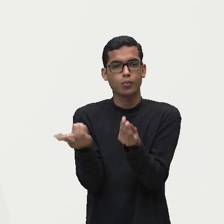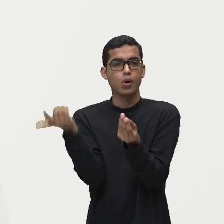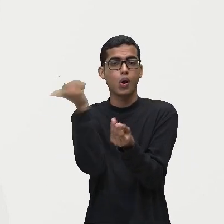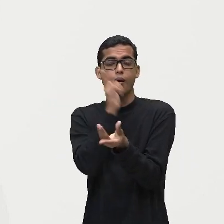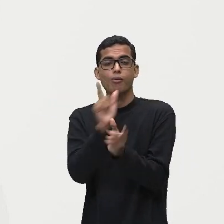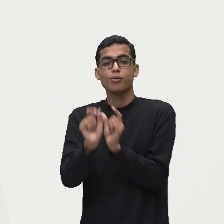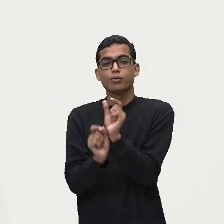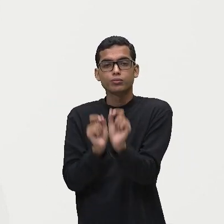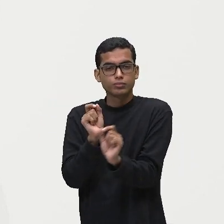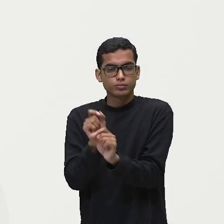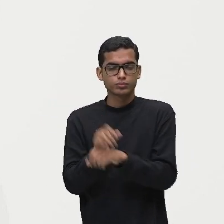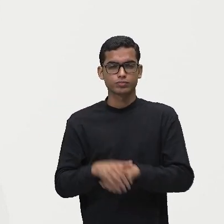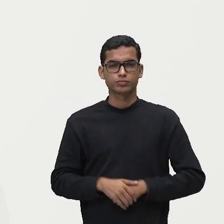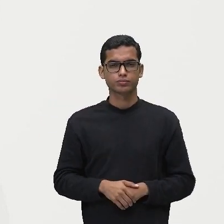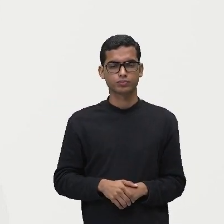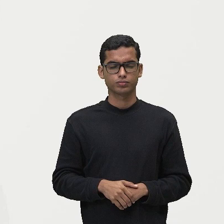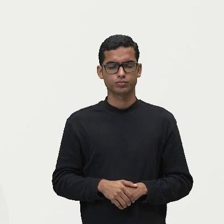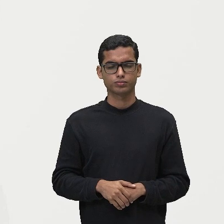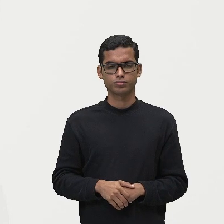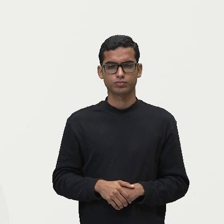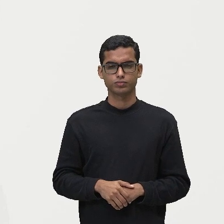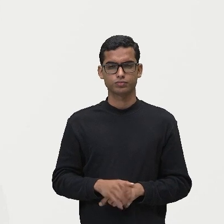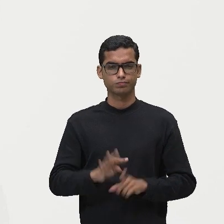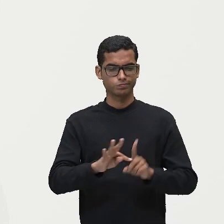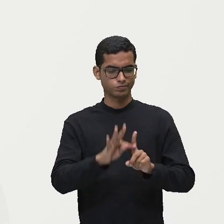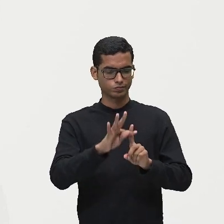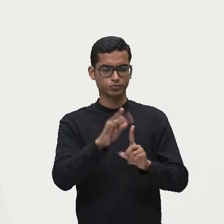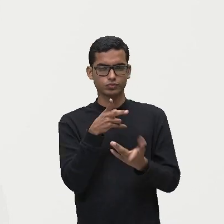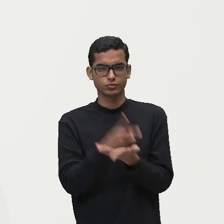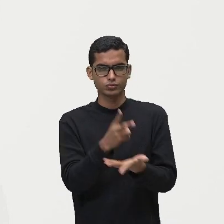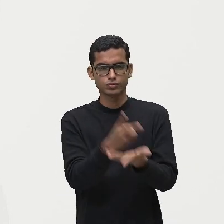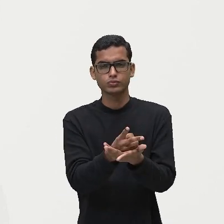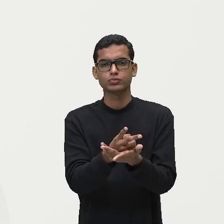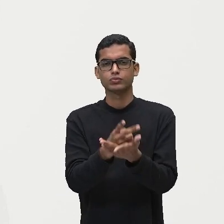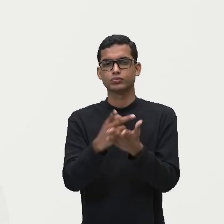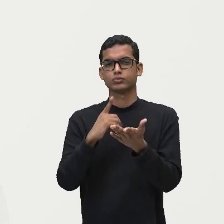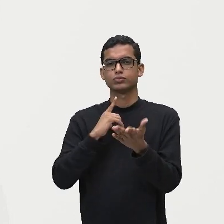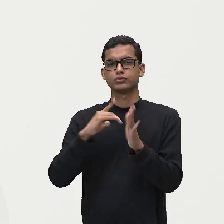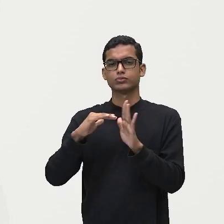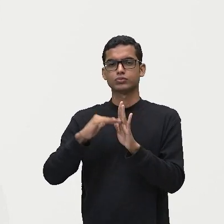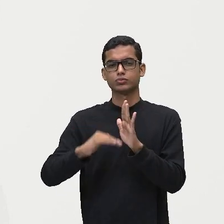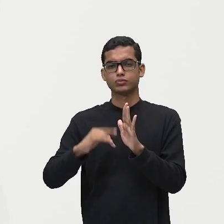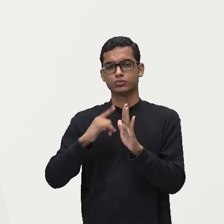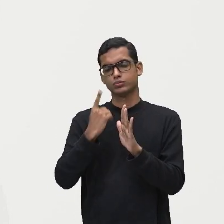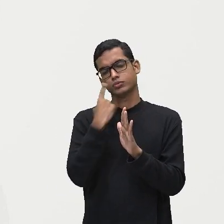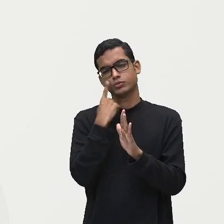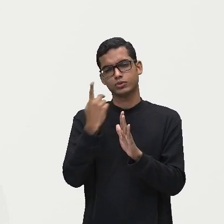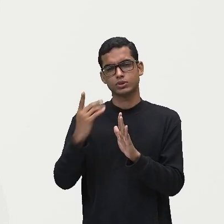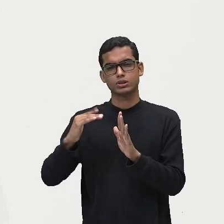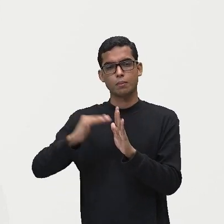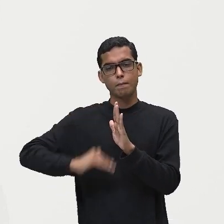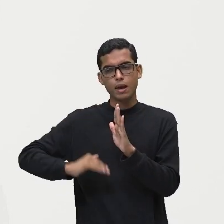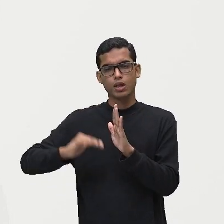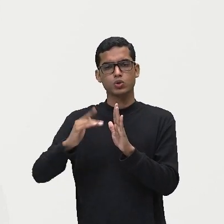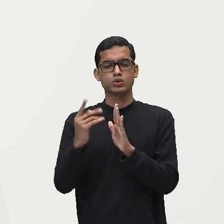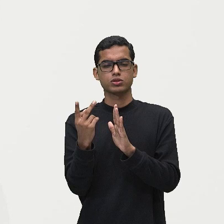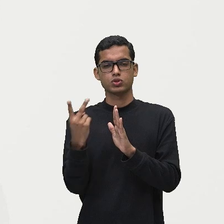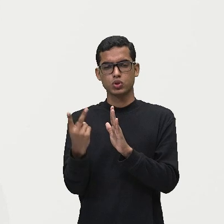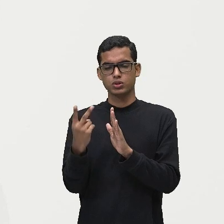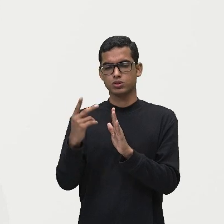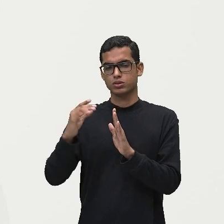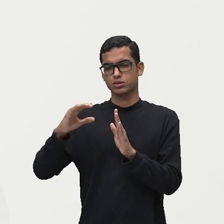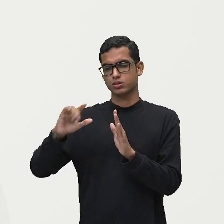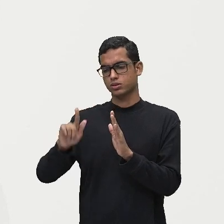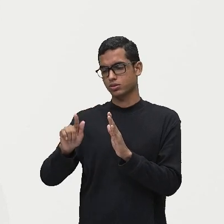tá, essa temperatura baixa de 2 graus Celsius.